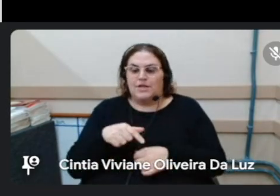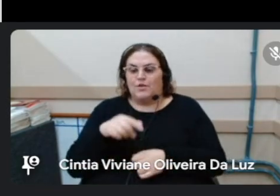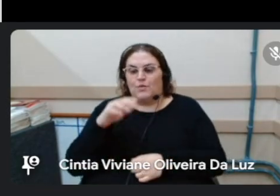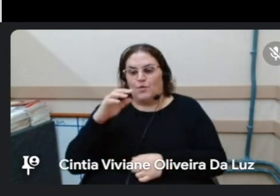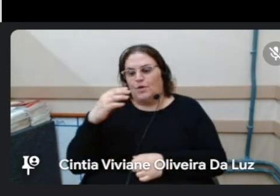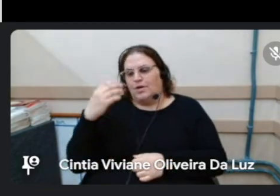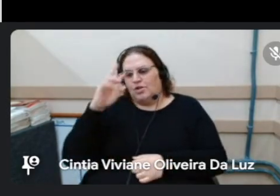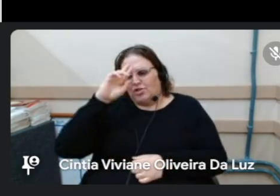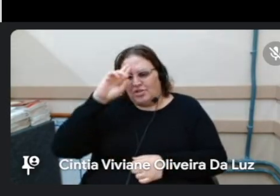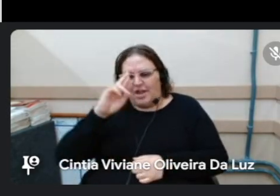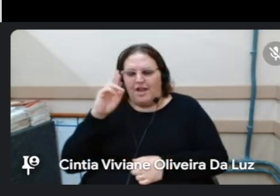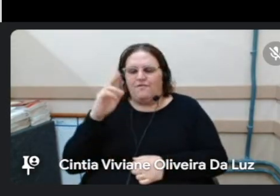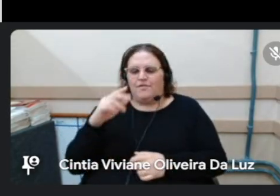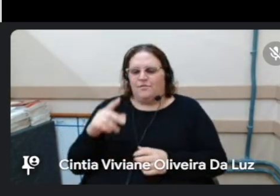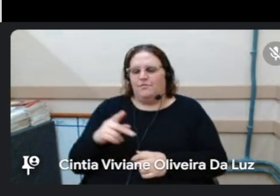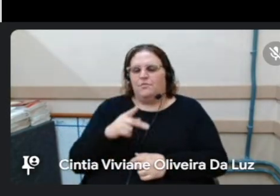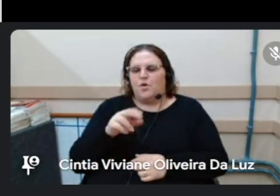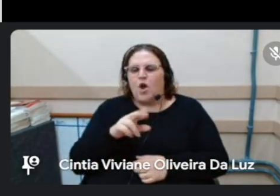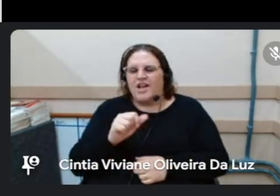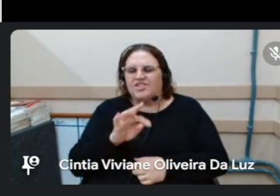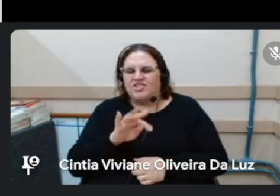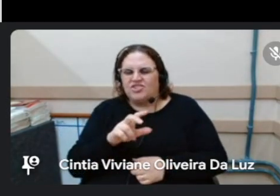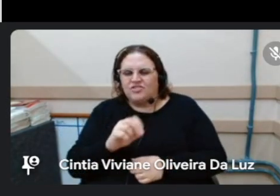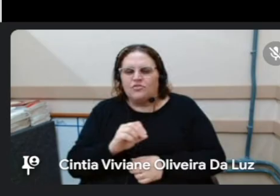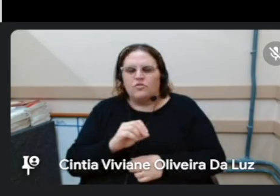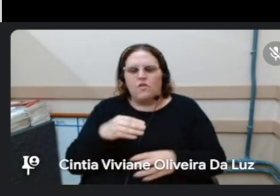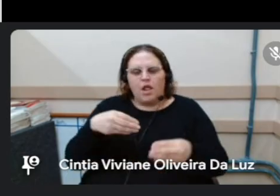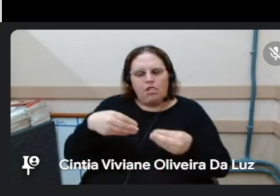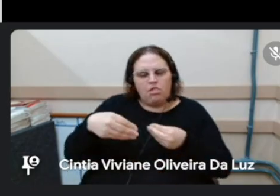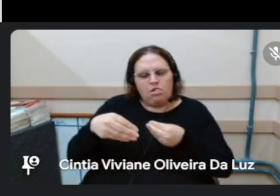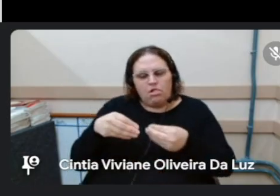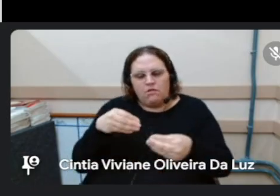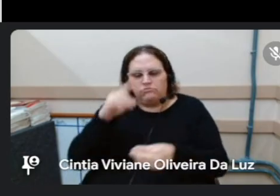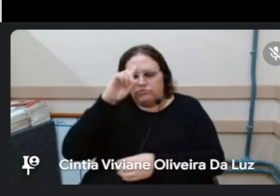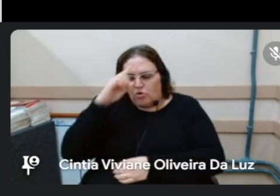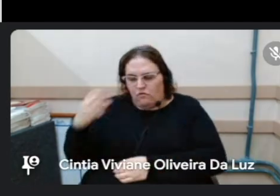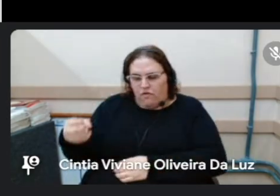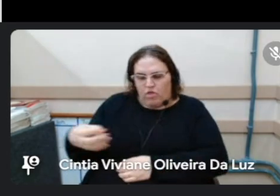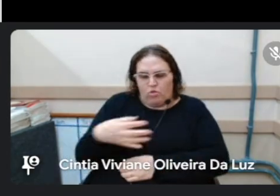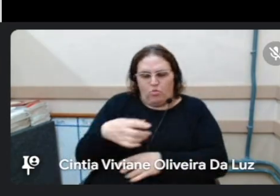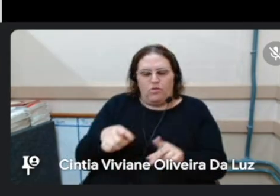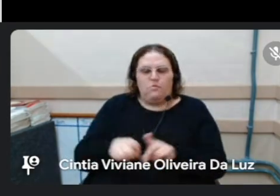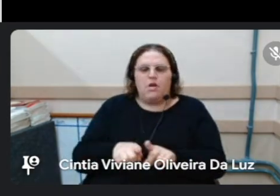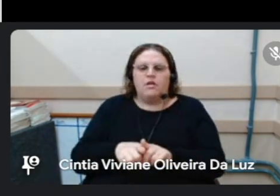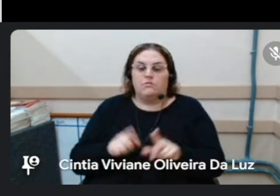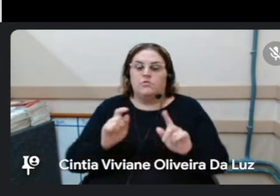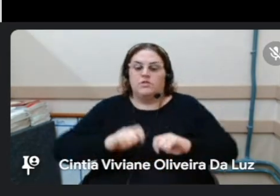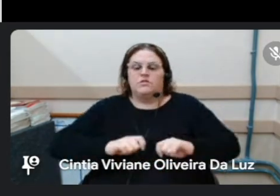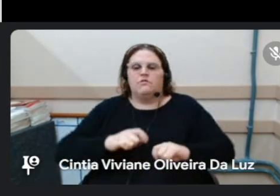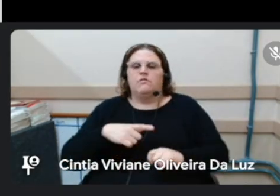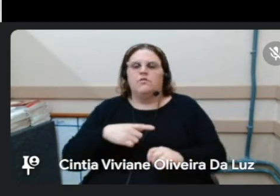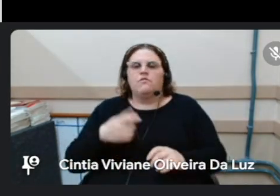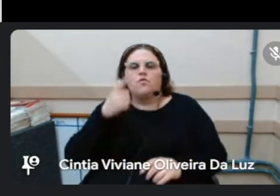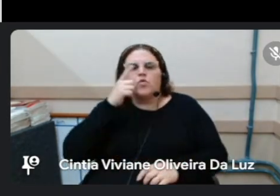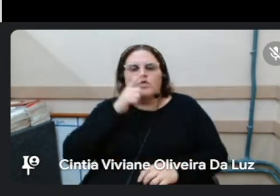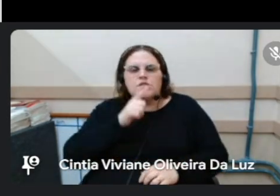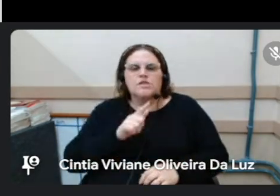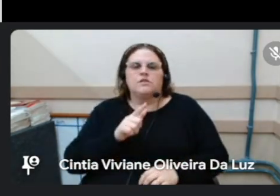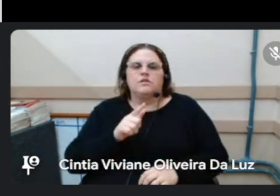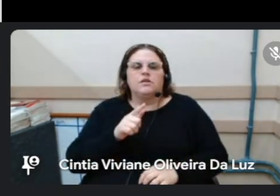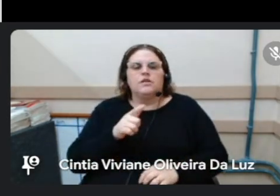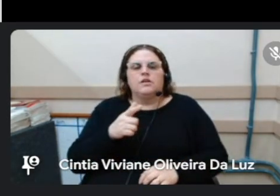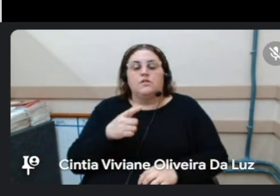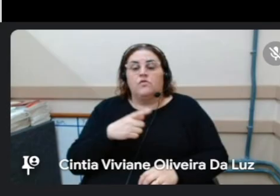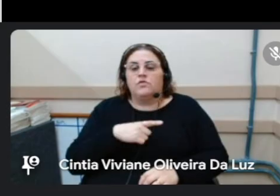flexível inovador concorrencial Eh vou dar conta e vou ter um